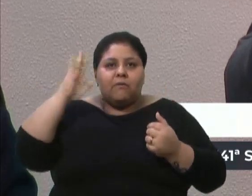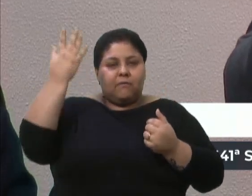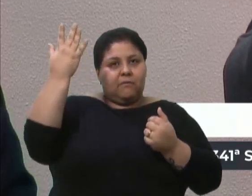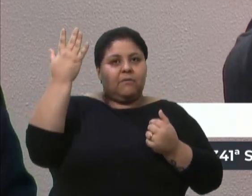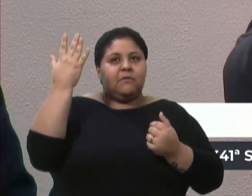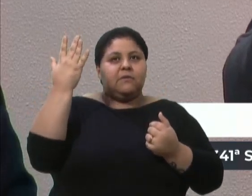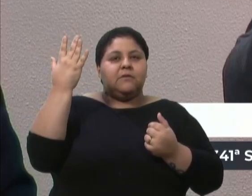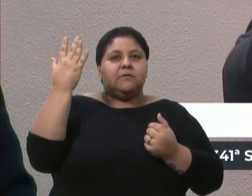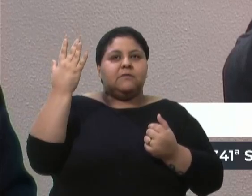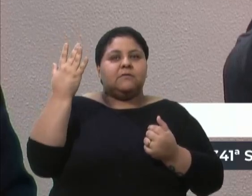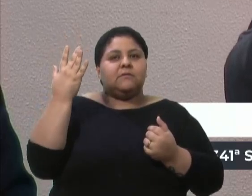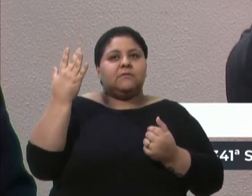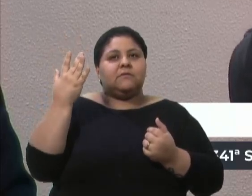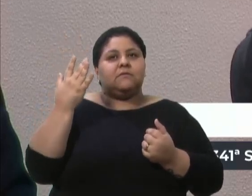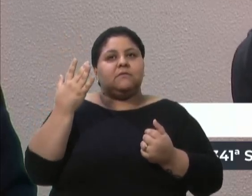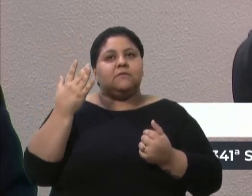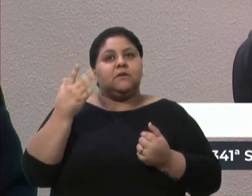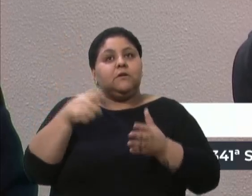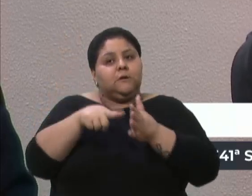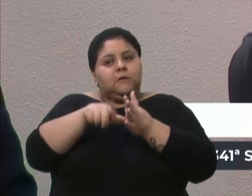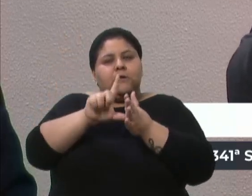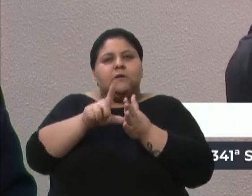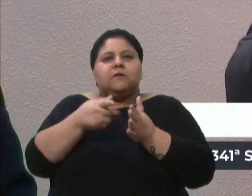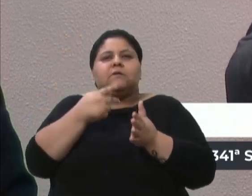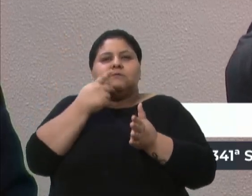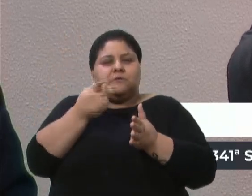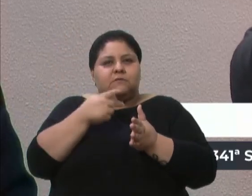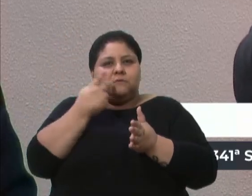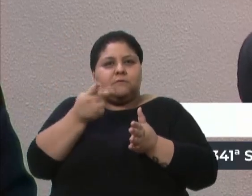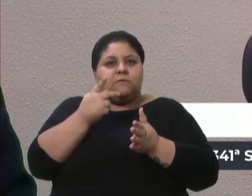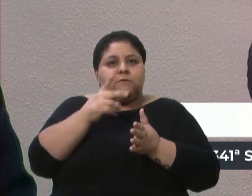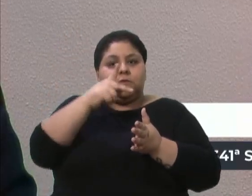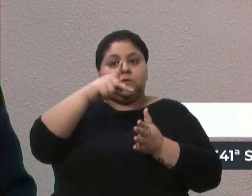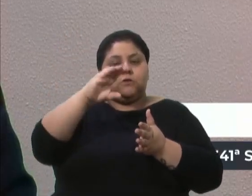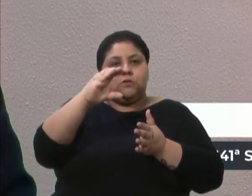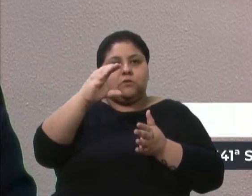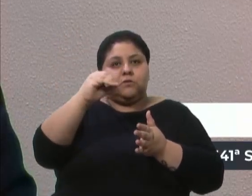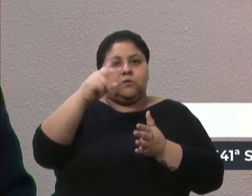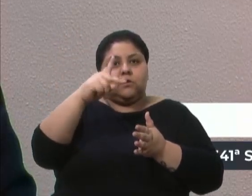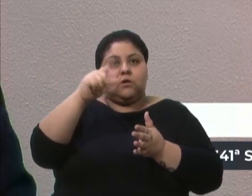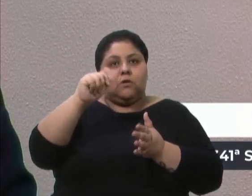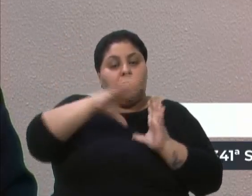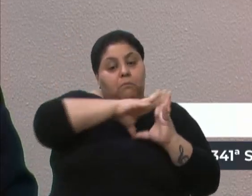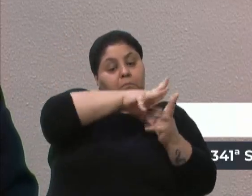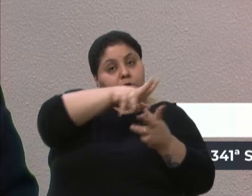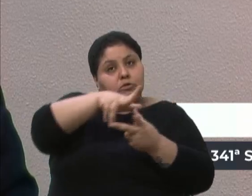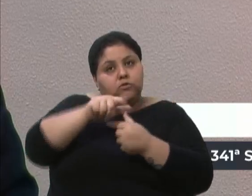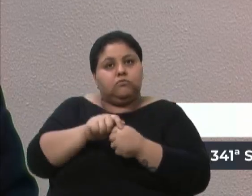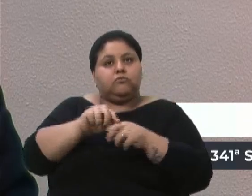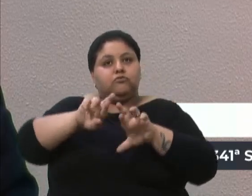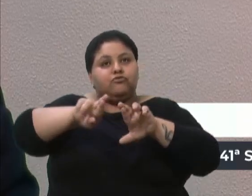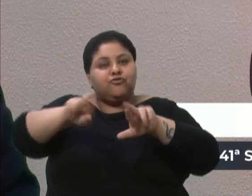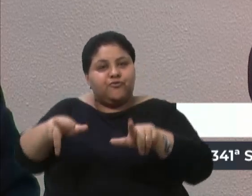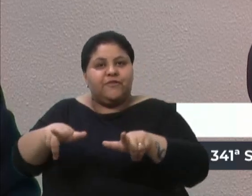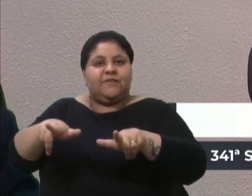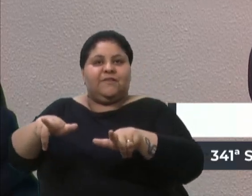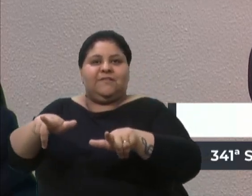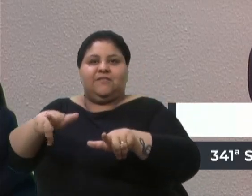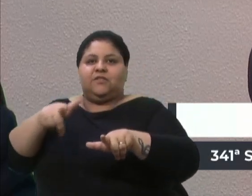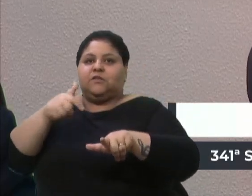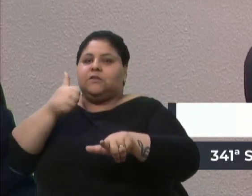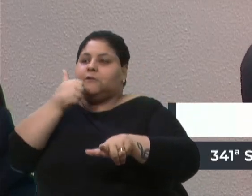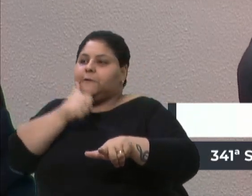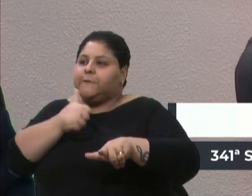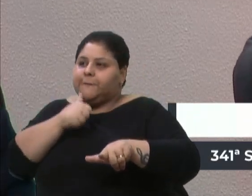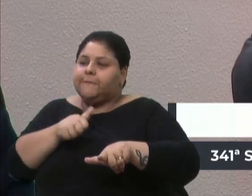investimento na Copa do Mundo feminino, diferente da Copa do Mundo masculina. Isso é compreensível,